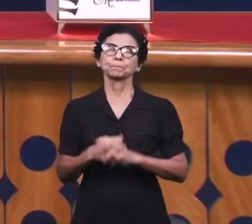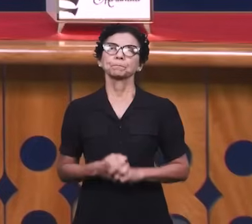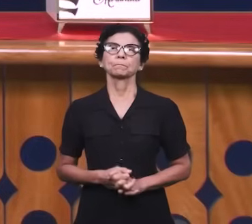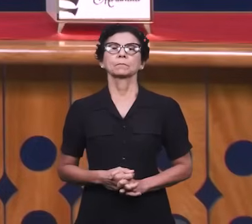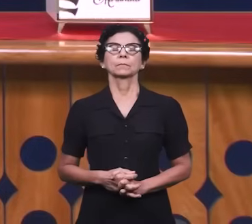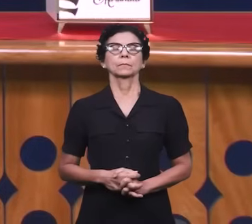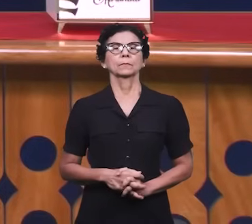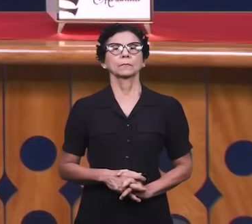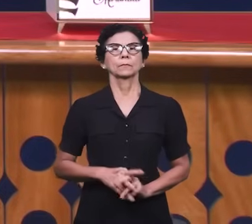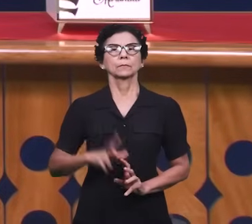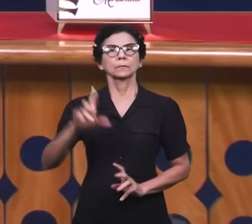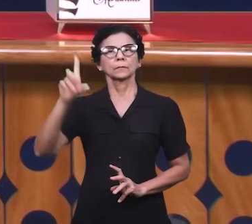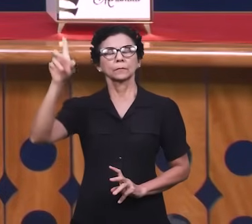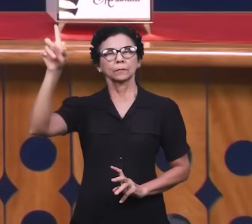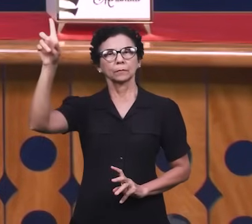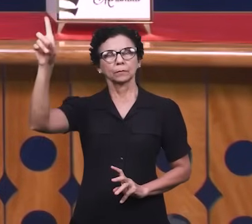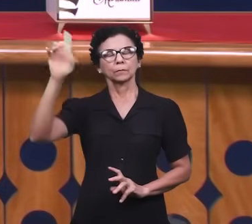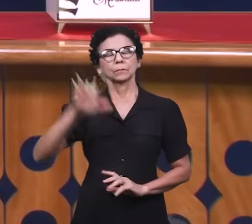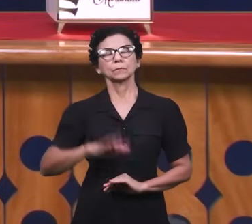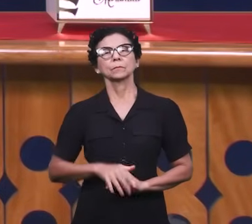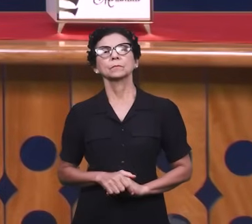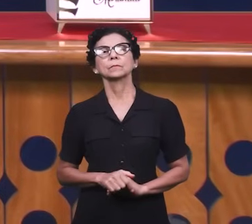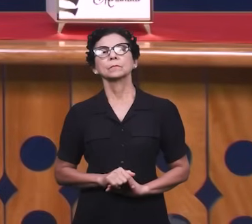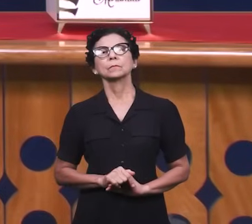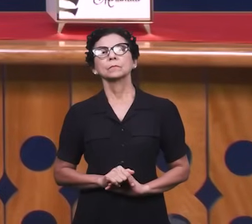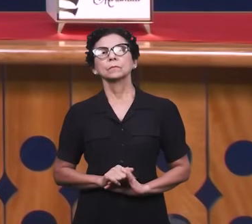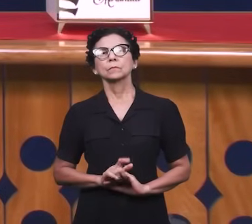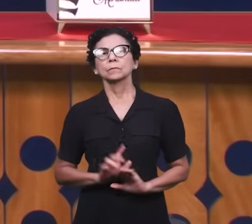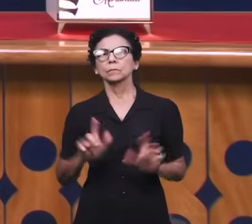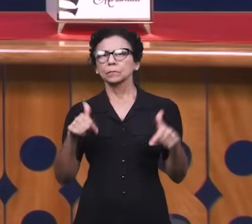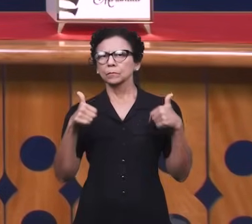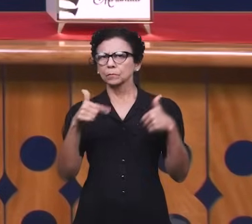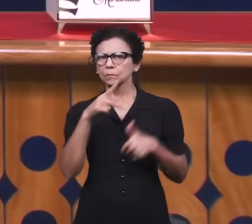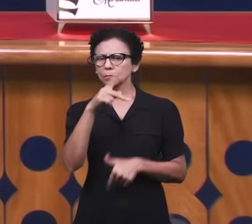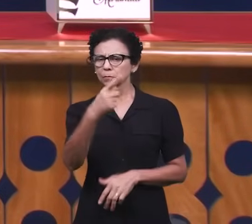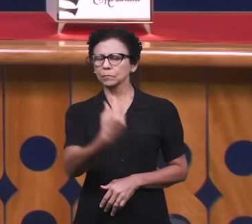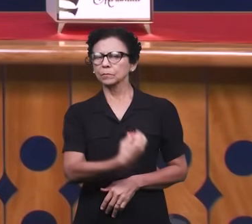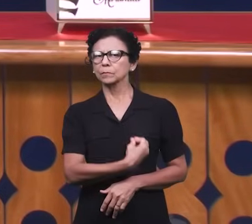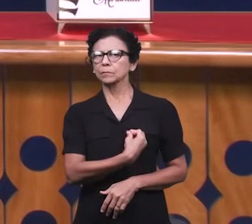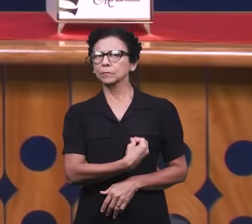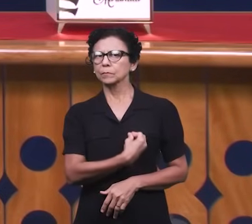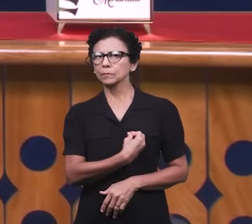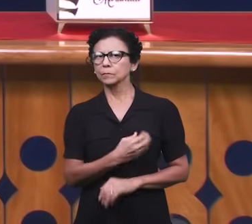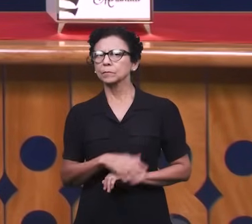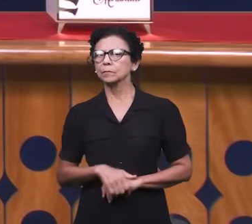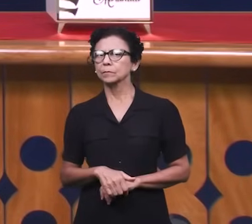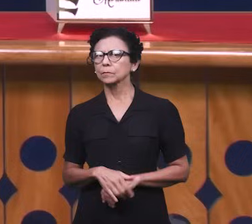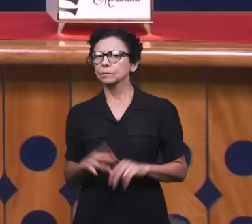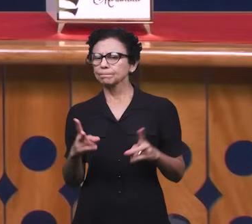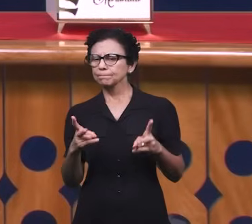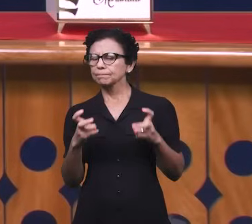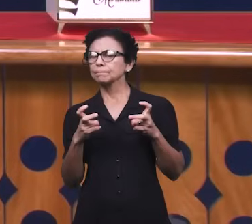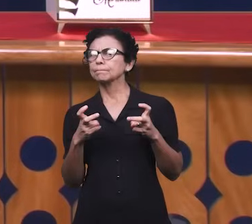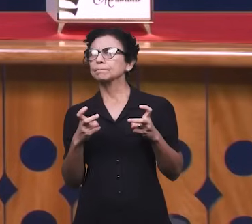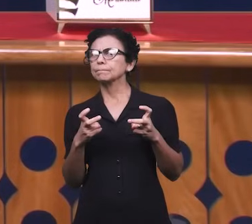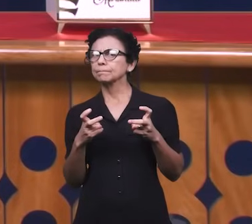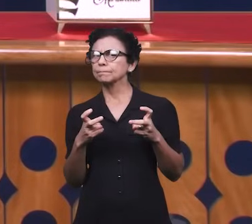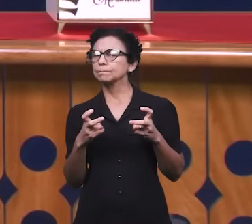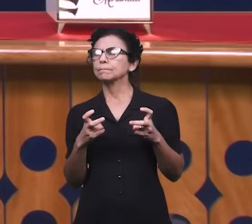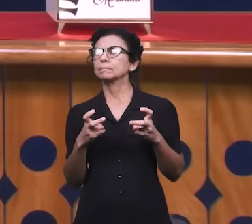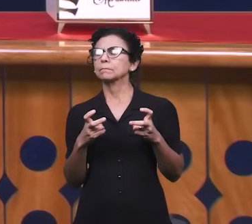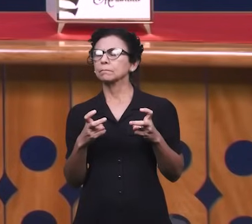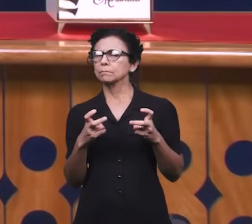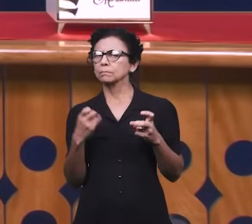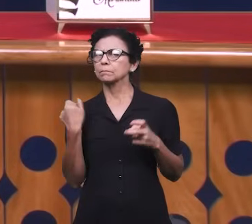Deus está realizando uma obra na nossa vida. E é preciso que estejamos apercebidos disso. Não podemos